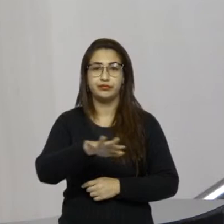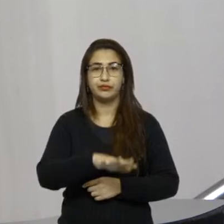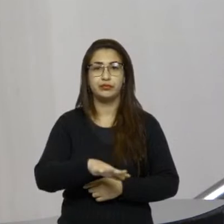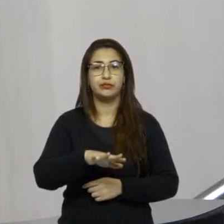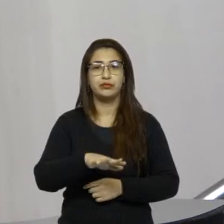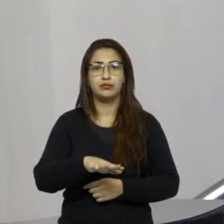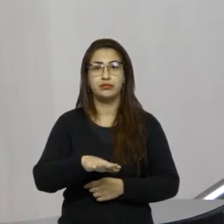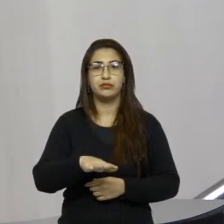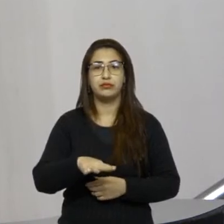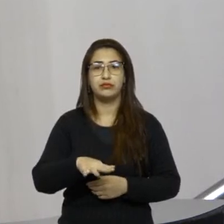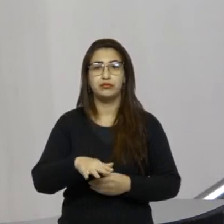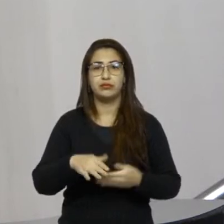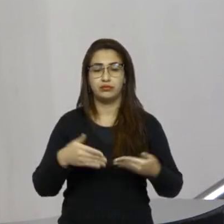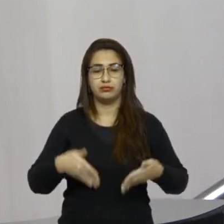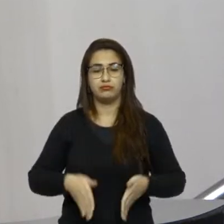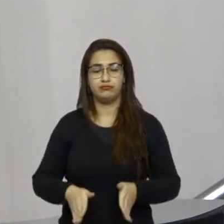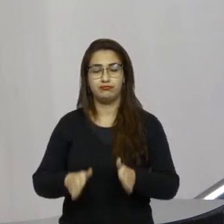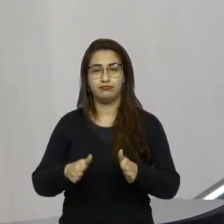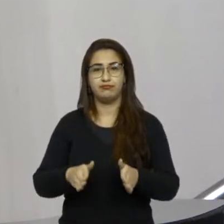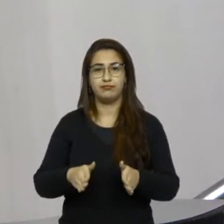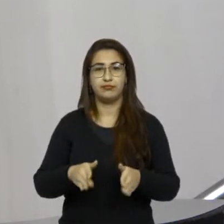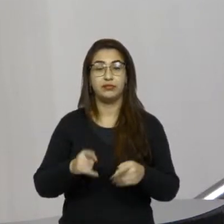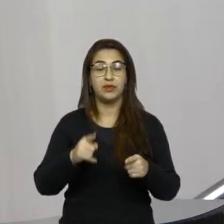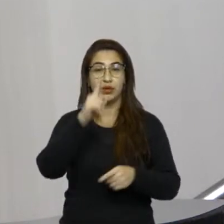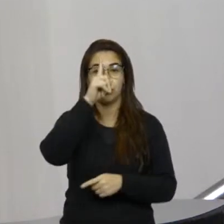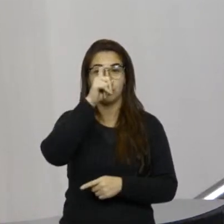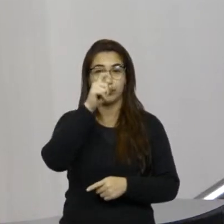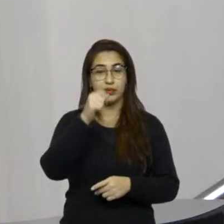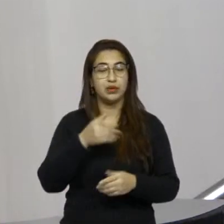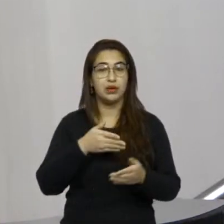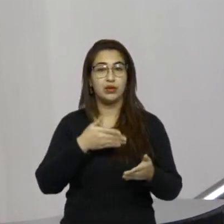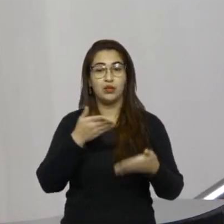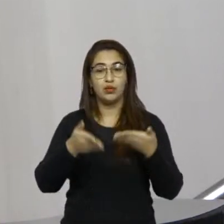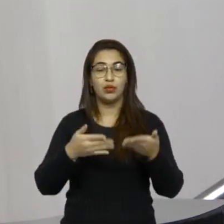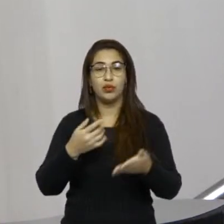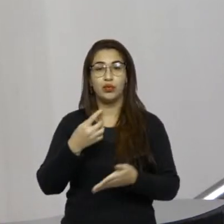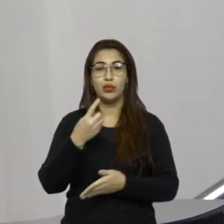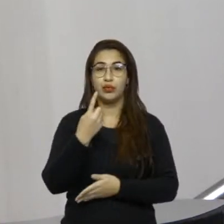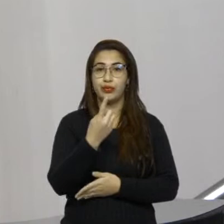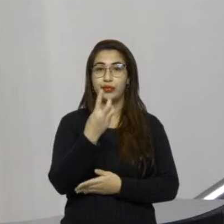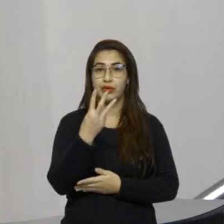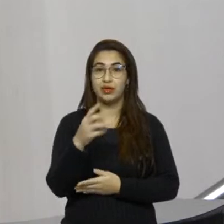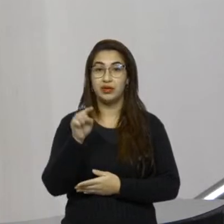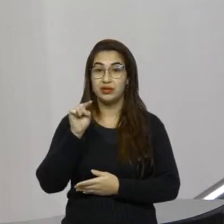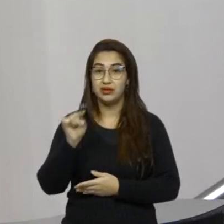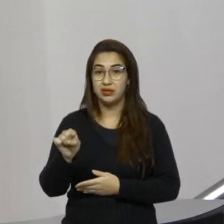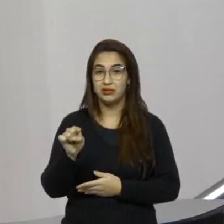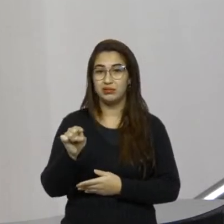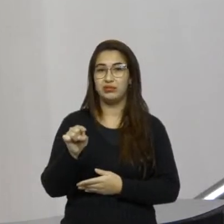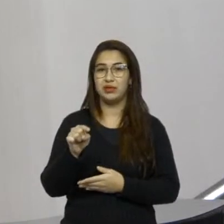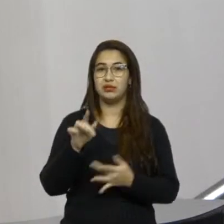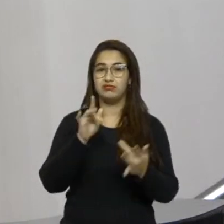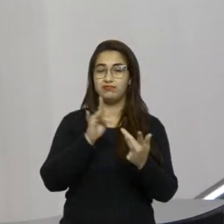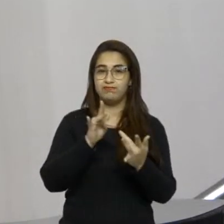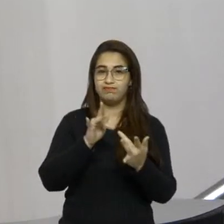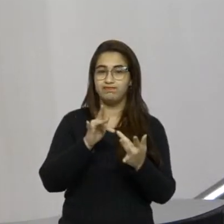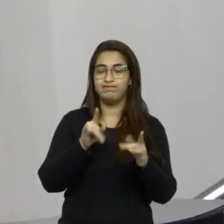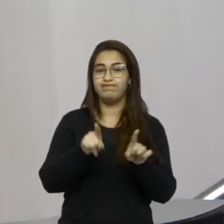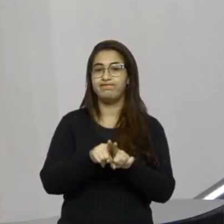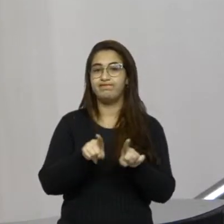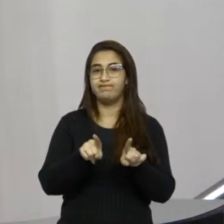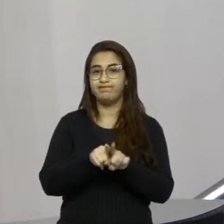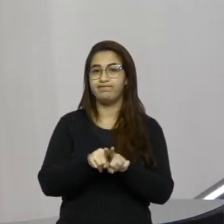Em 2021, o Hospital Santo Antônio realizou mais de 13 mil atendimentos, 3.581 partos, média de 298 por